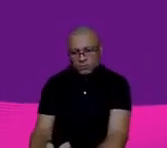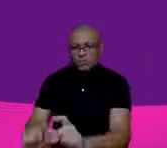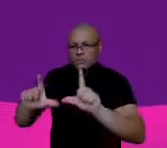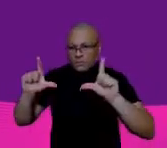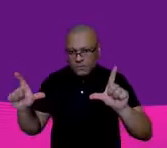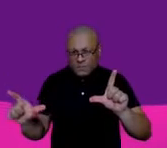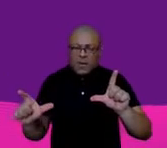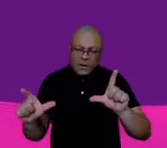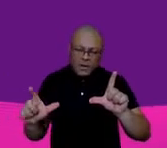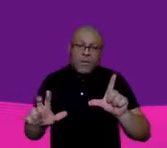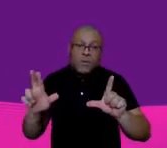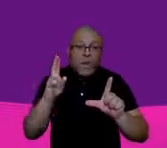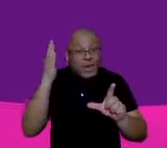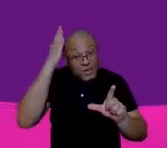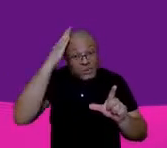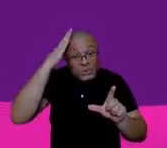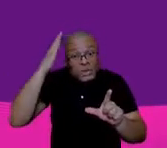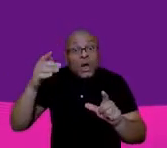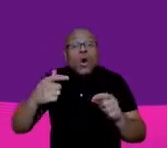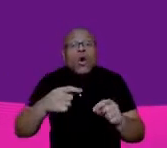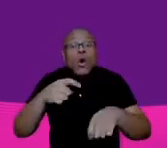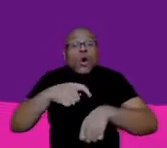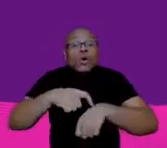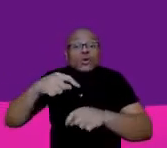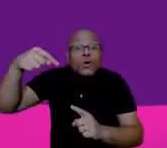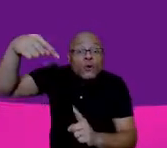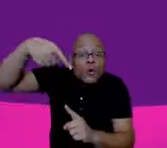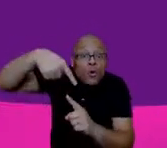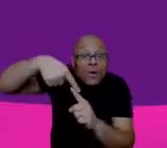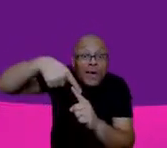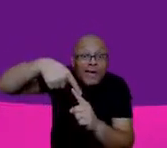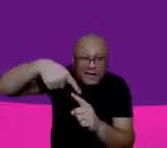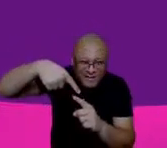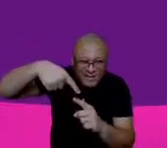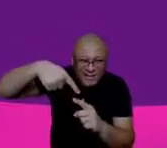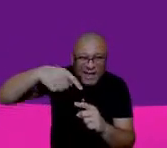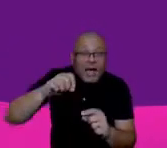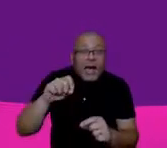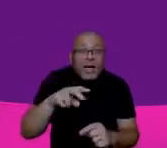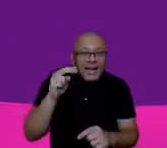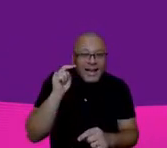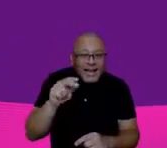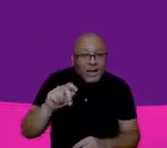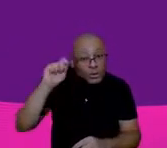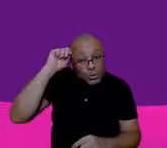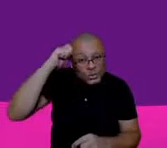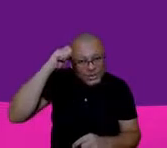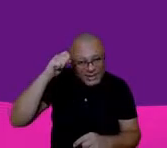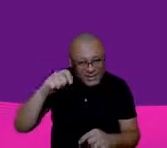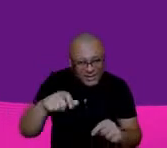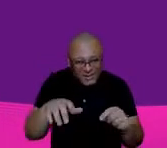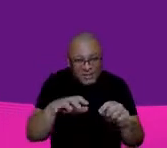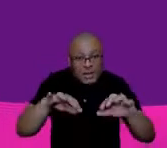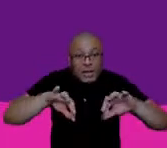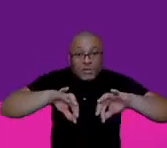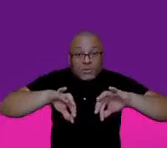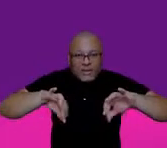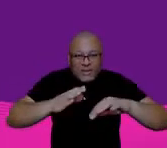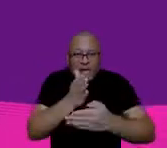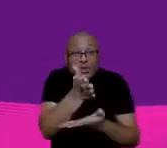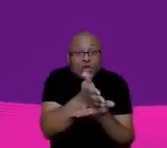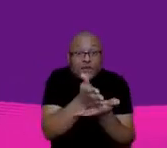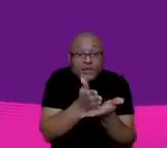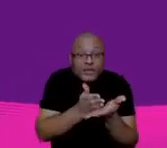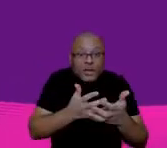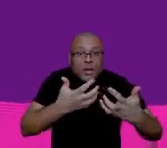vendo? Aqui estou colocando a região, a substância negra lá embaixo. Aqui eu dividi o subtalâmico na área motora, límbica,